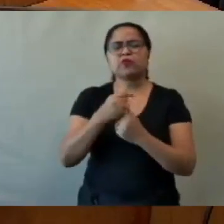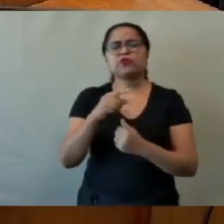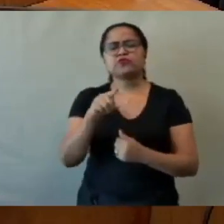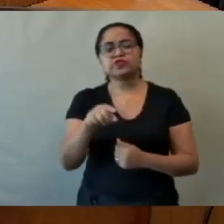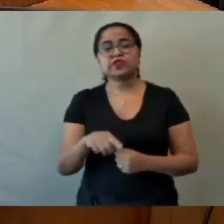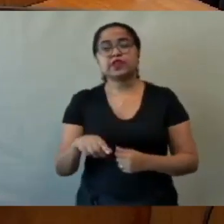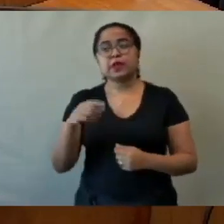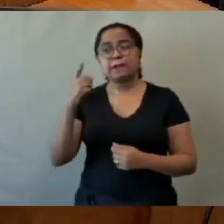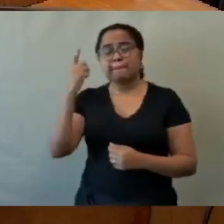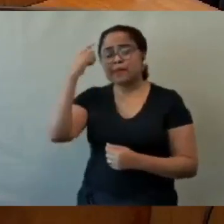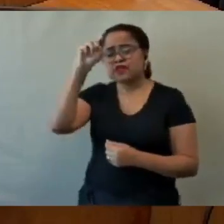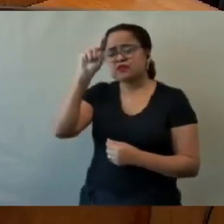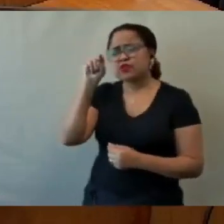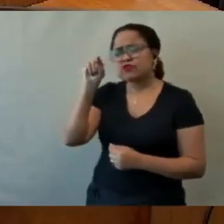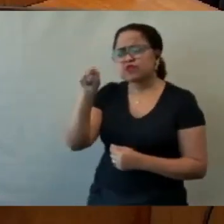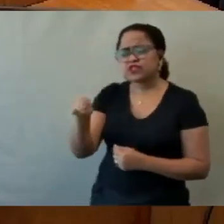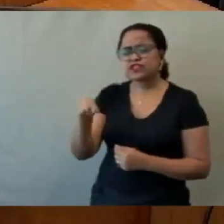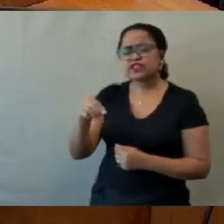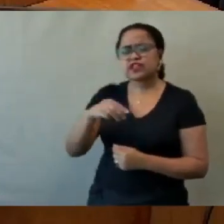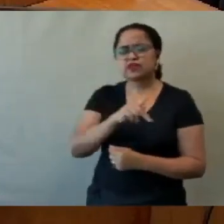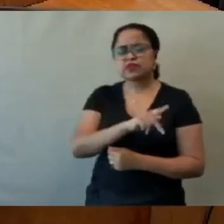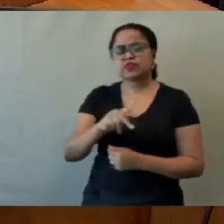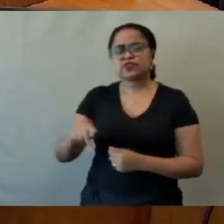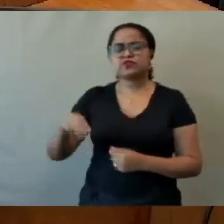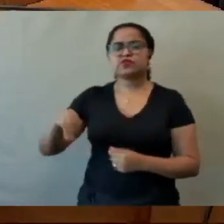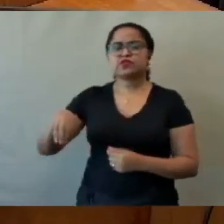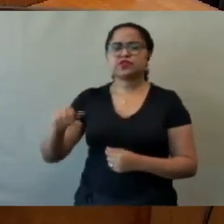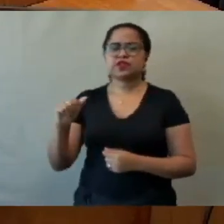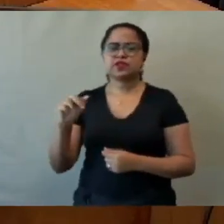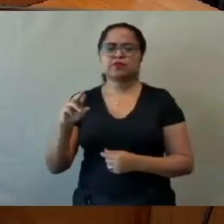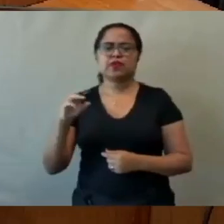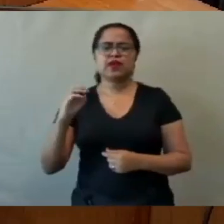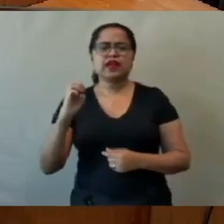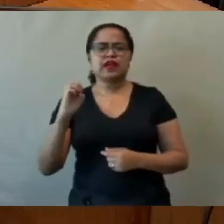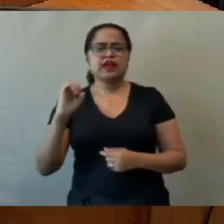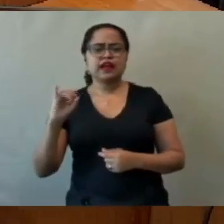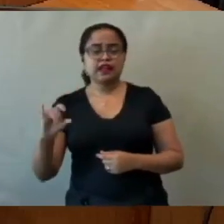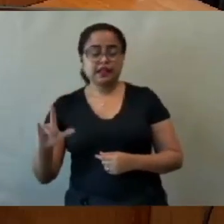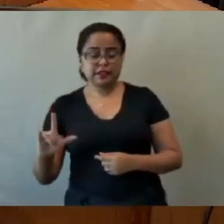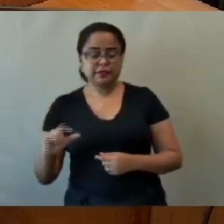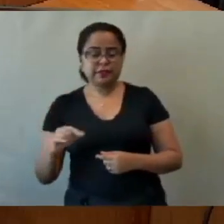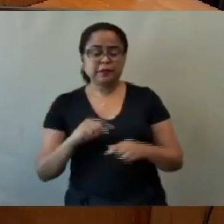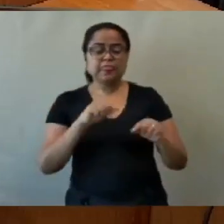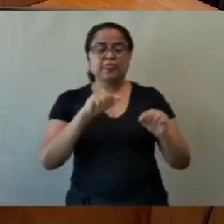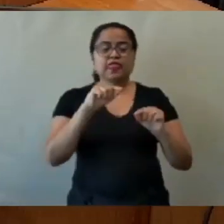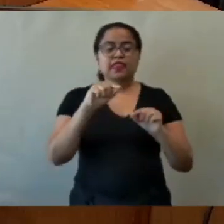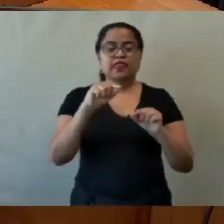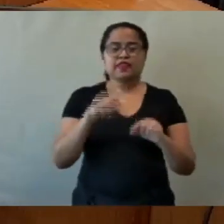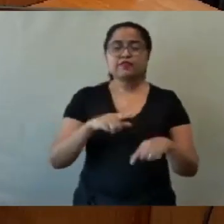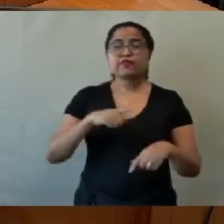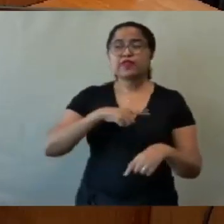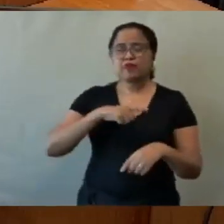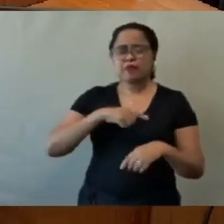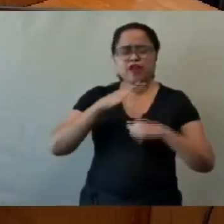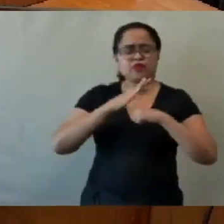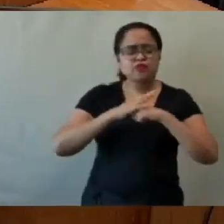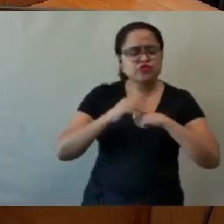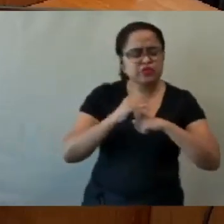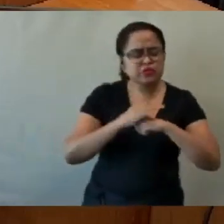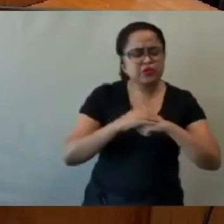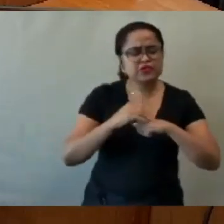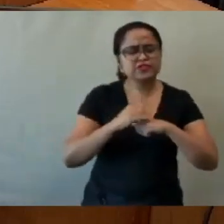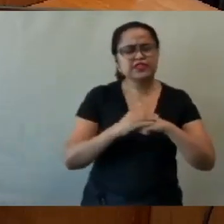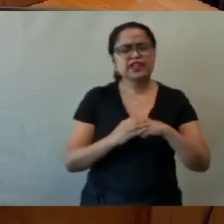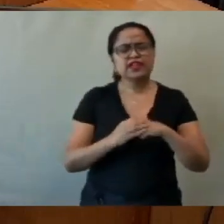relatou no primeiro e no segundo turno, sempre com muita generosidade com o projeto. Também, né, temos esse perfil